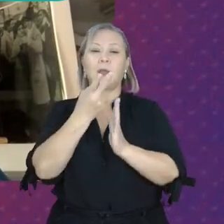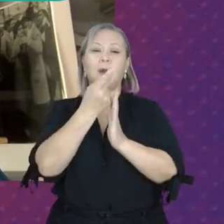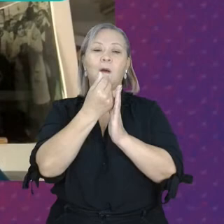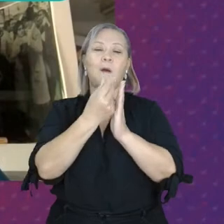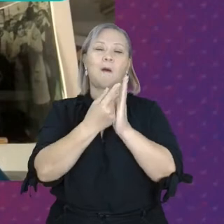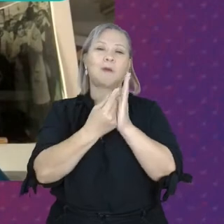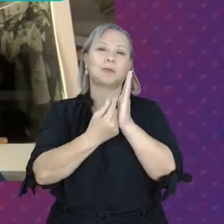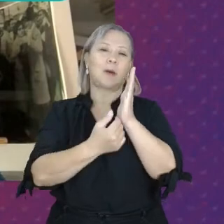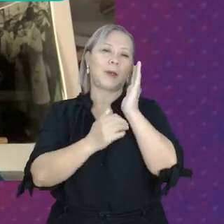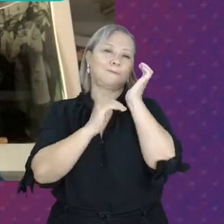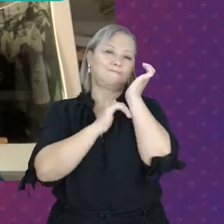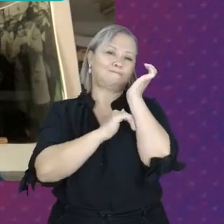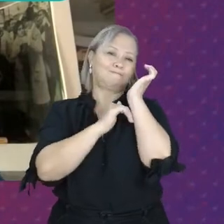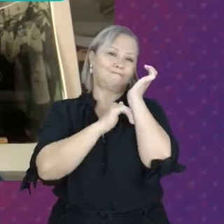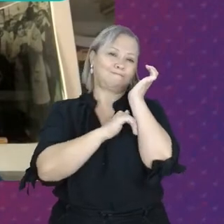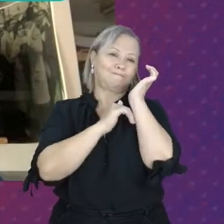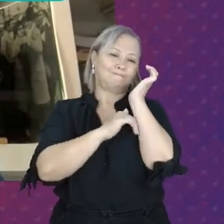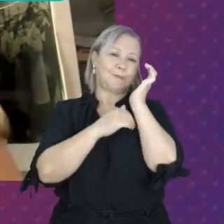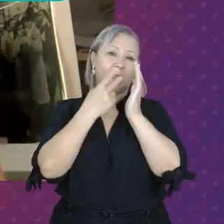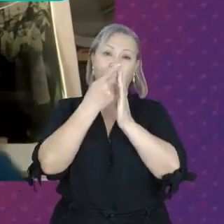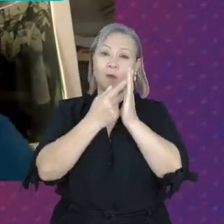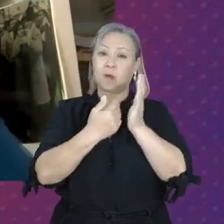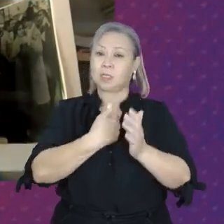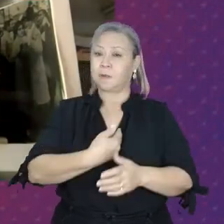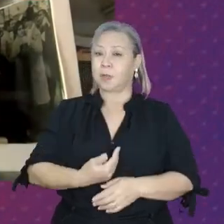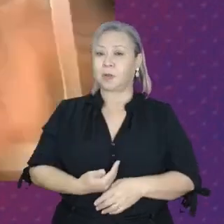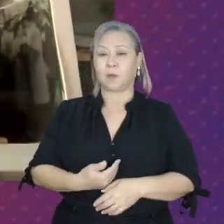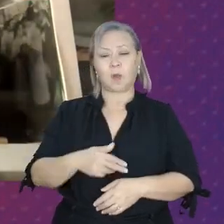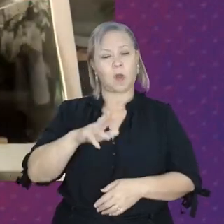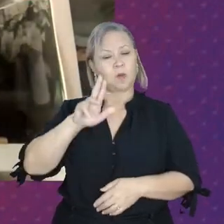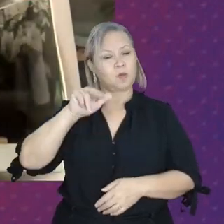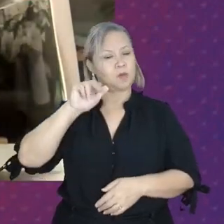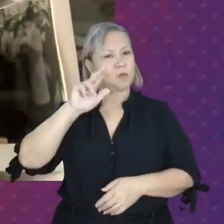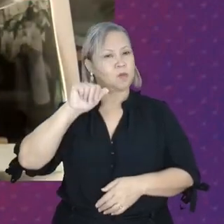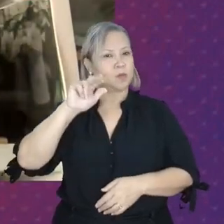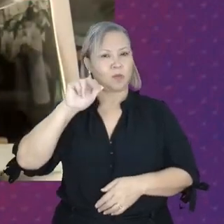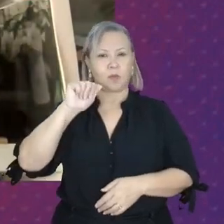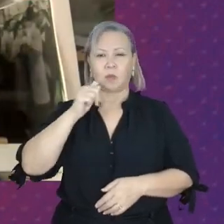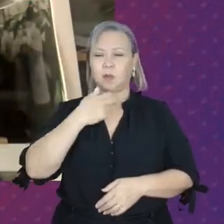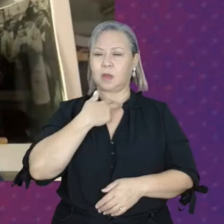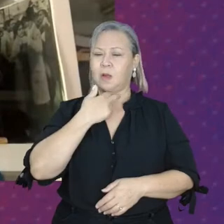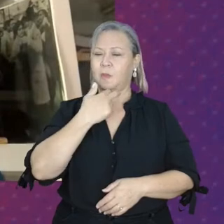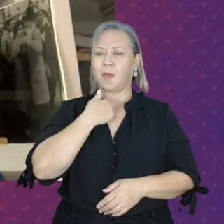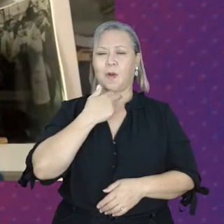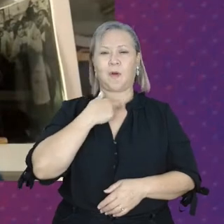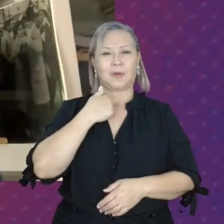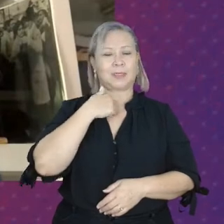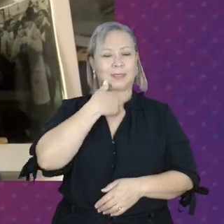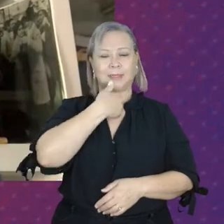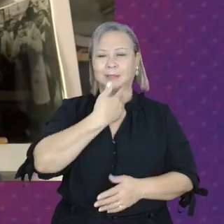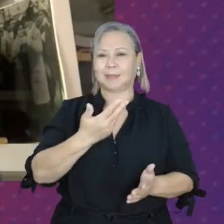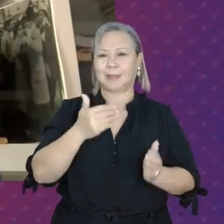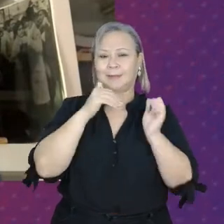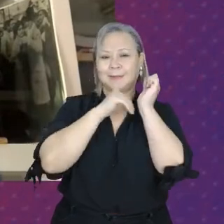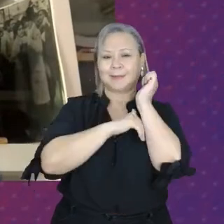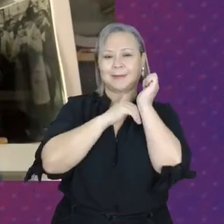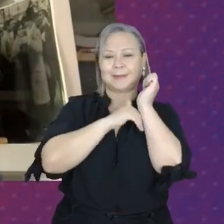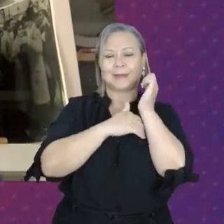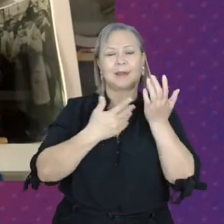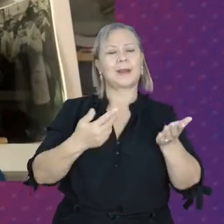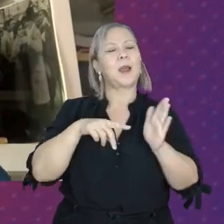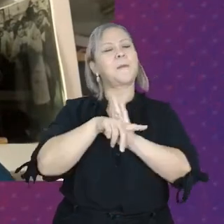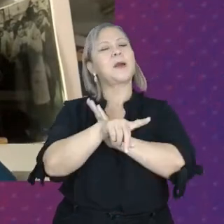secreto. O orçamento público jamais poderia ser secreto, porque ele é público. Por que ele é